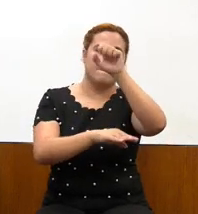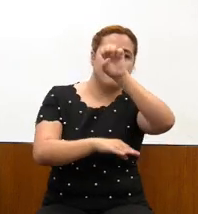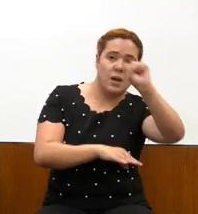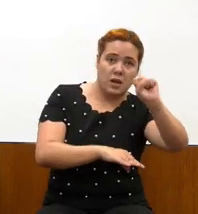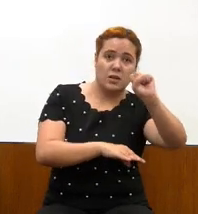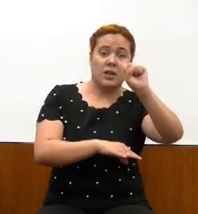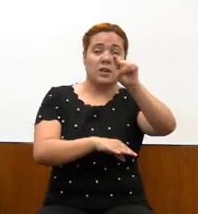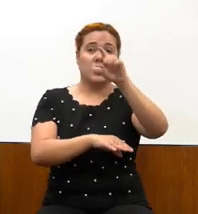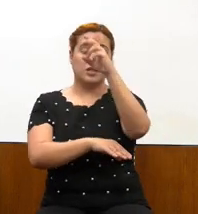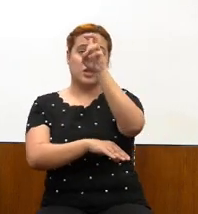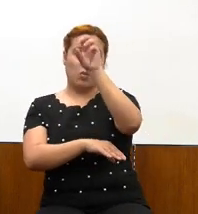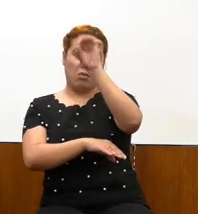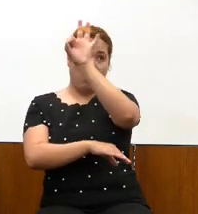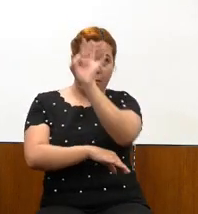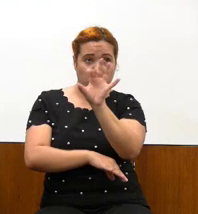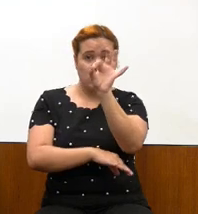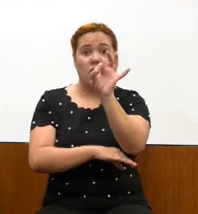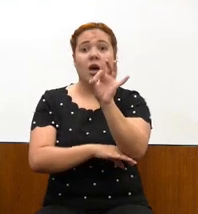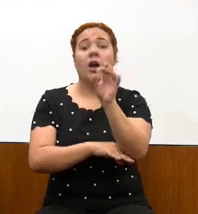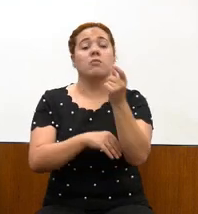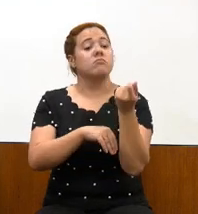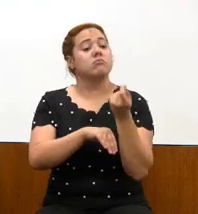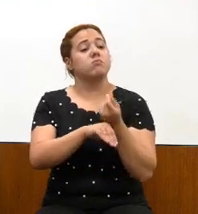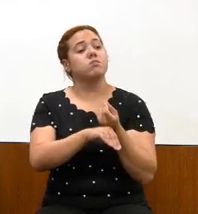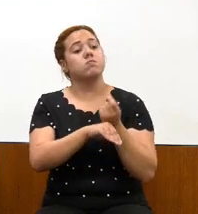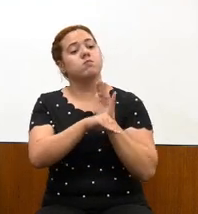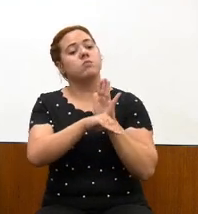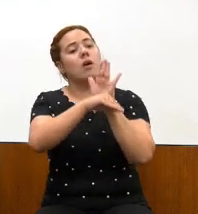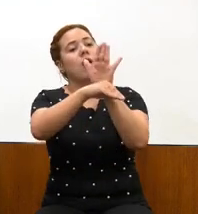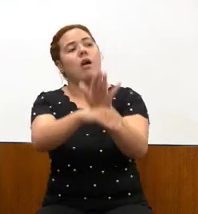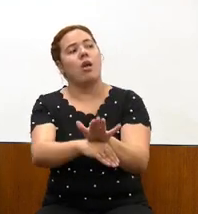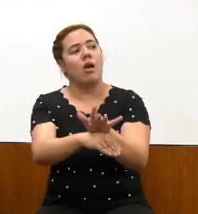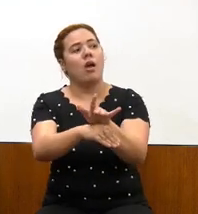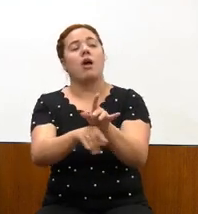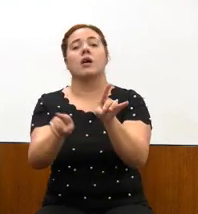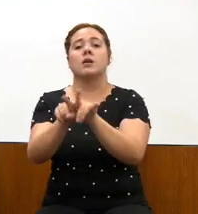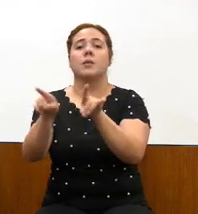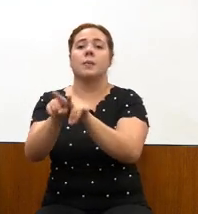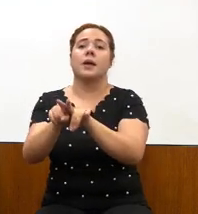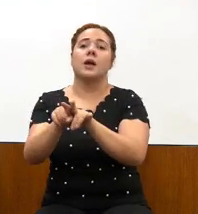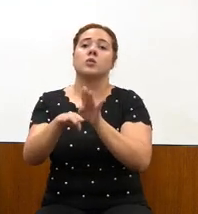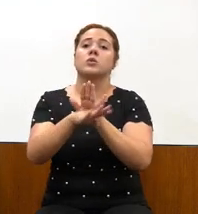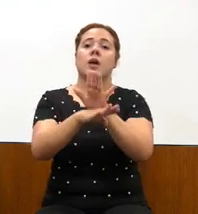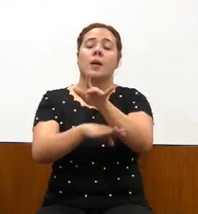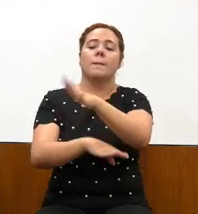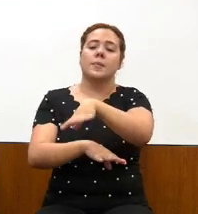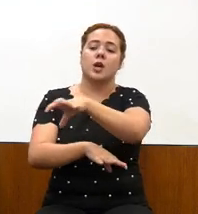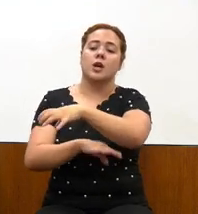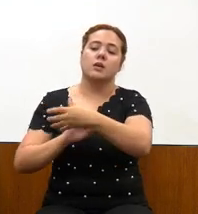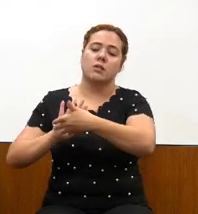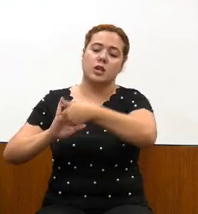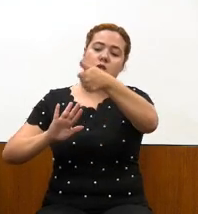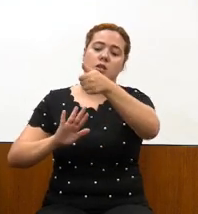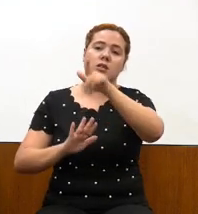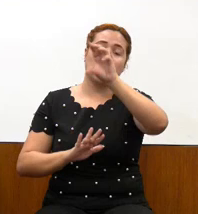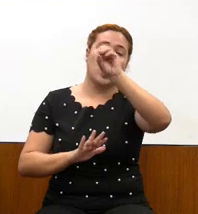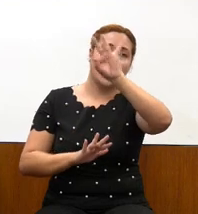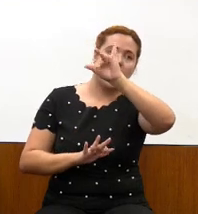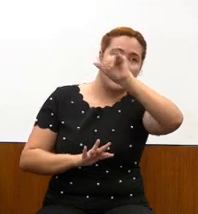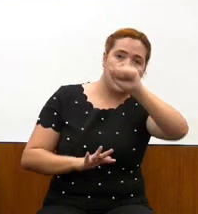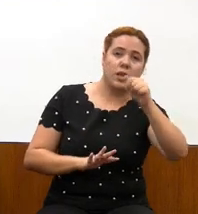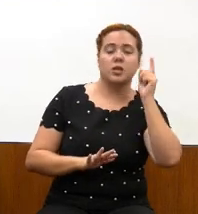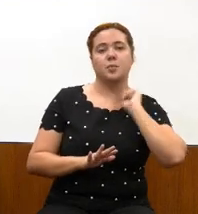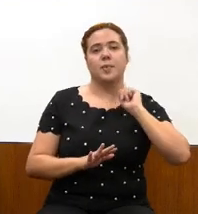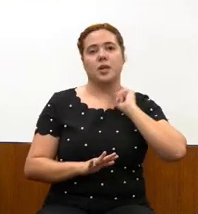destinar 50% dos rendimentos da Loteria Mineira para auxiliar nas